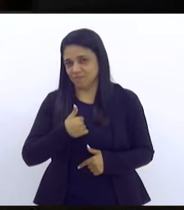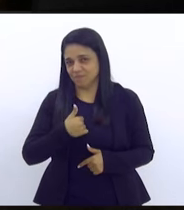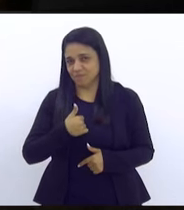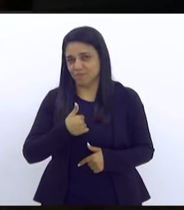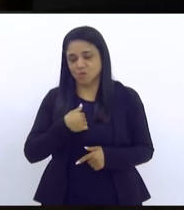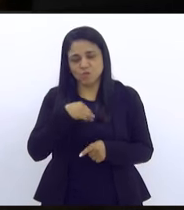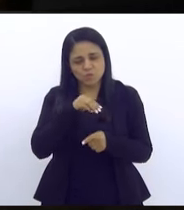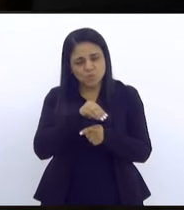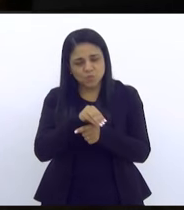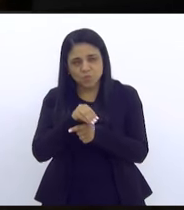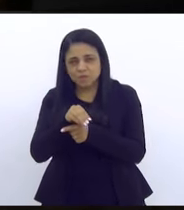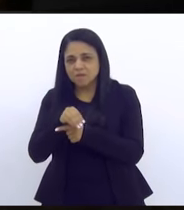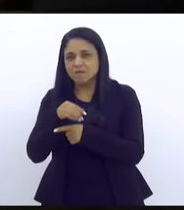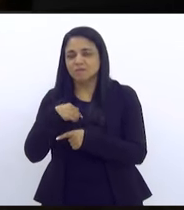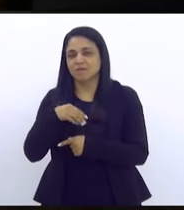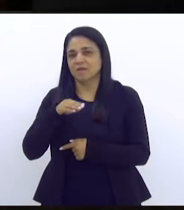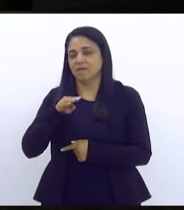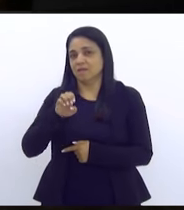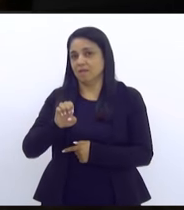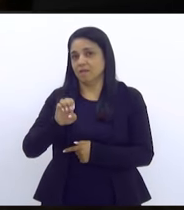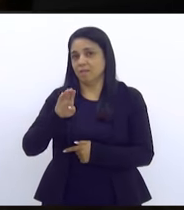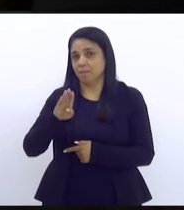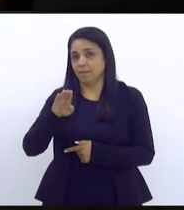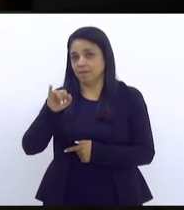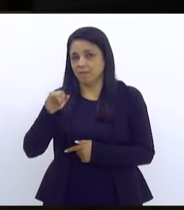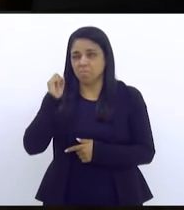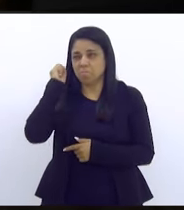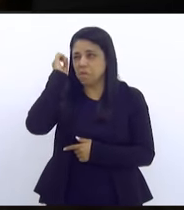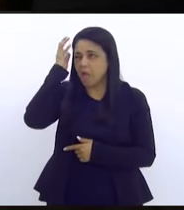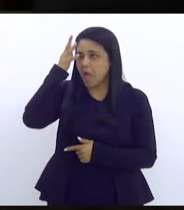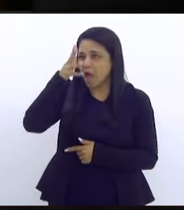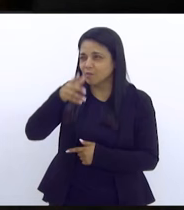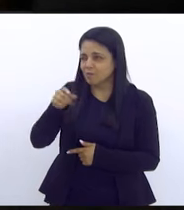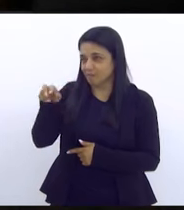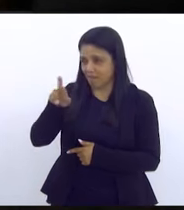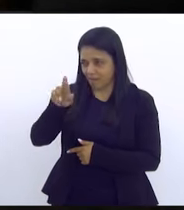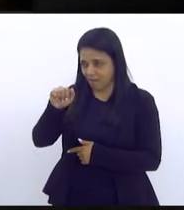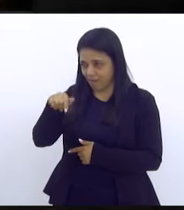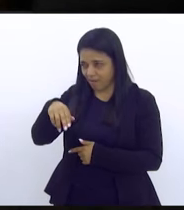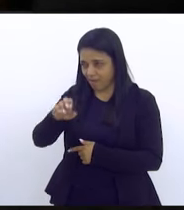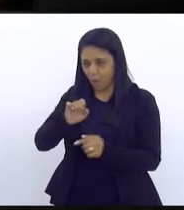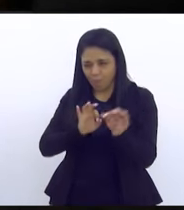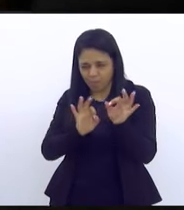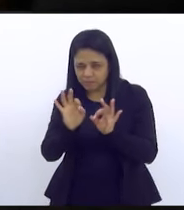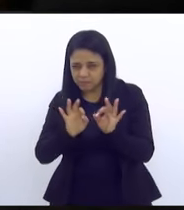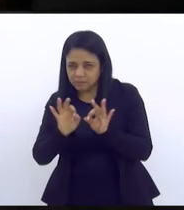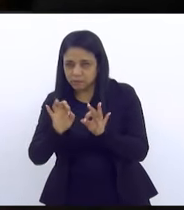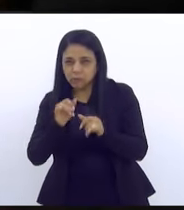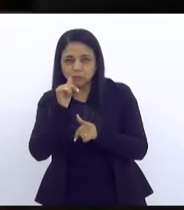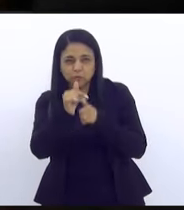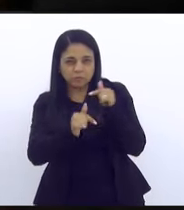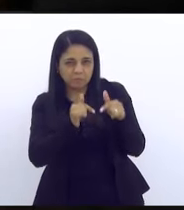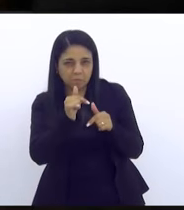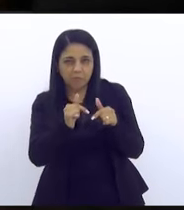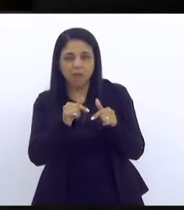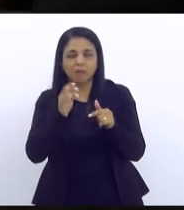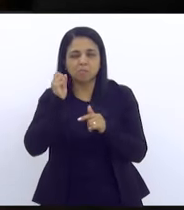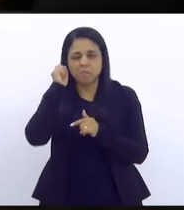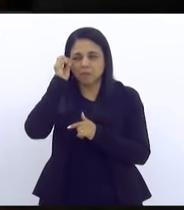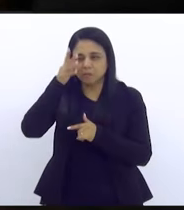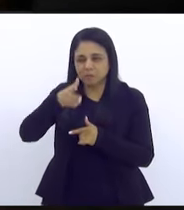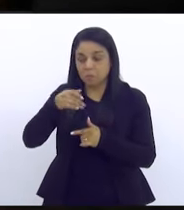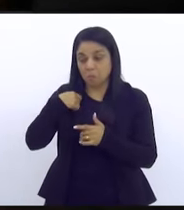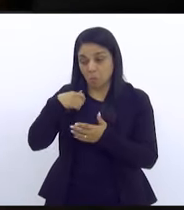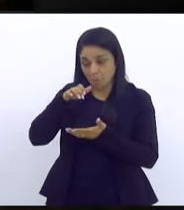cuidando da IBI, que eu sempre gostei muito, virava madrugada, a Raquel sabe, né? Planejando, organizando os trabalhos. Meu marido, a